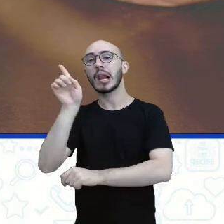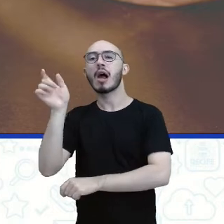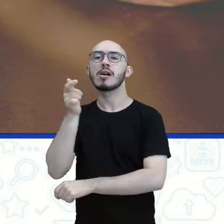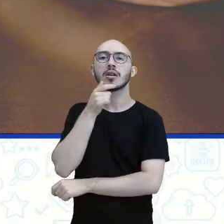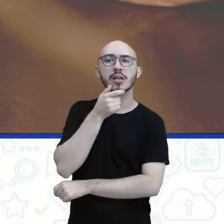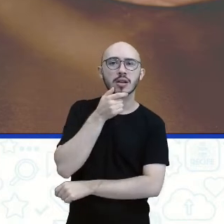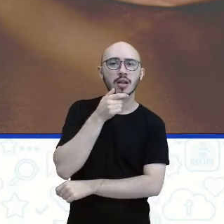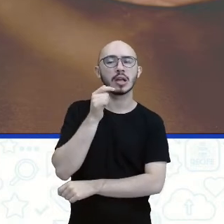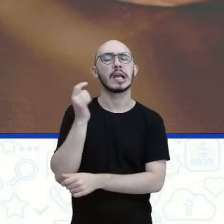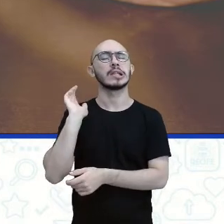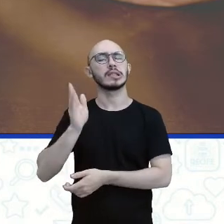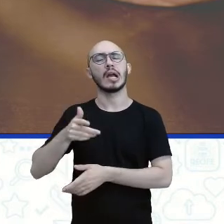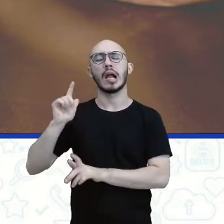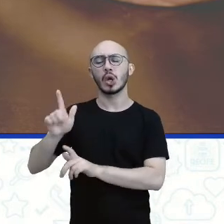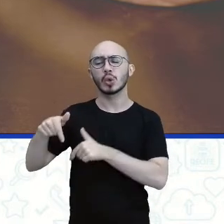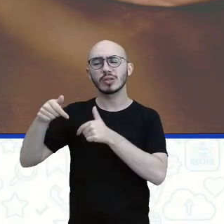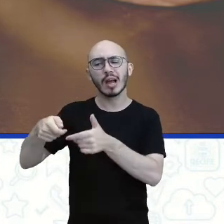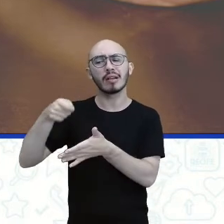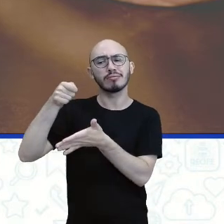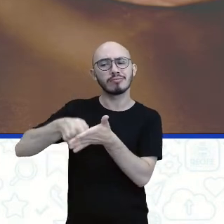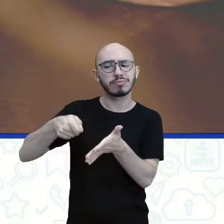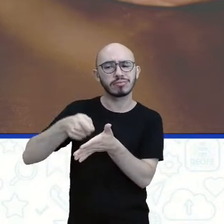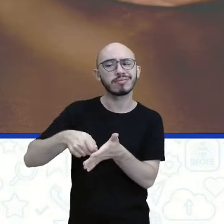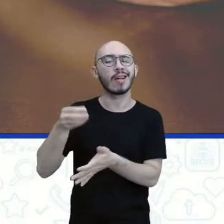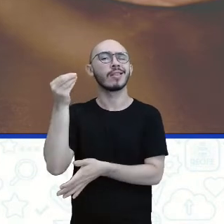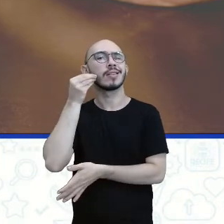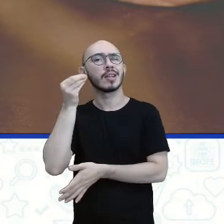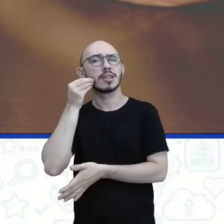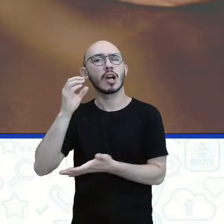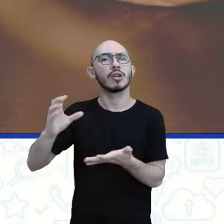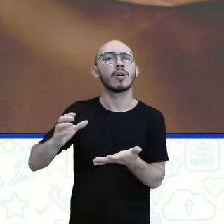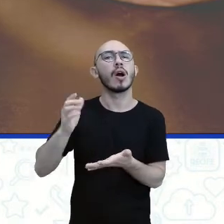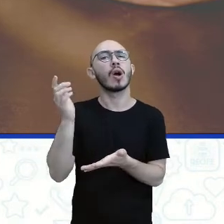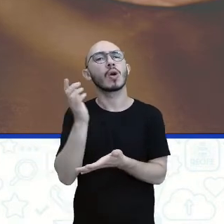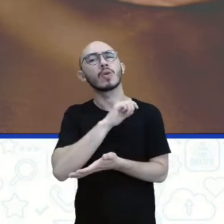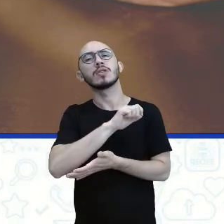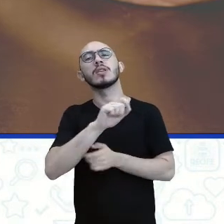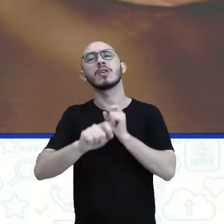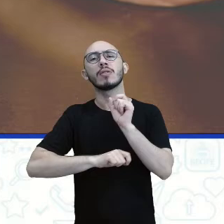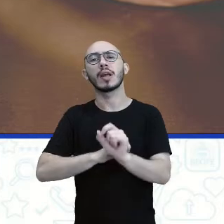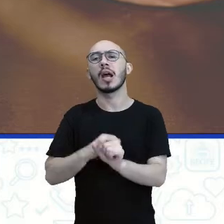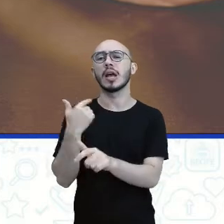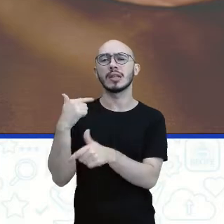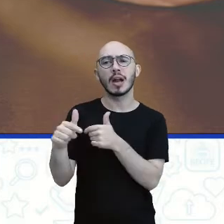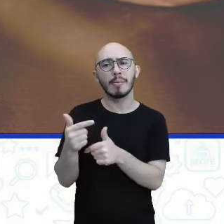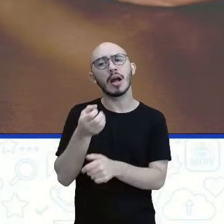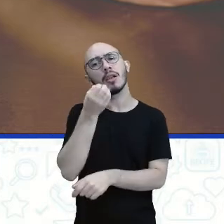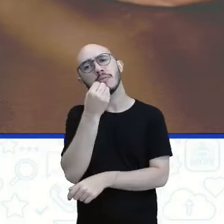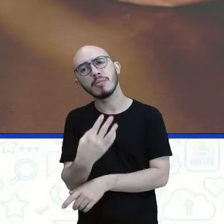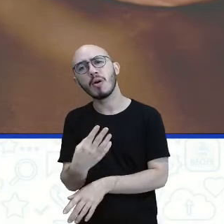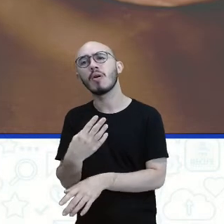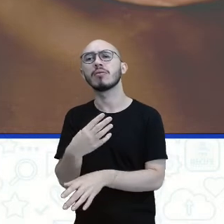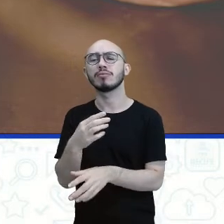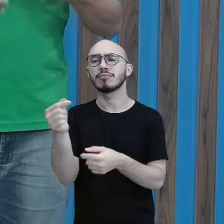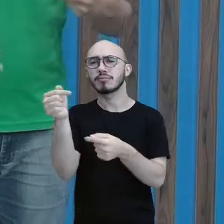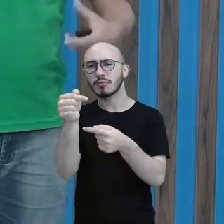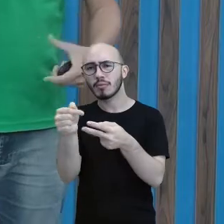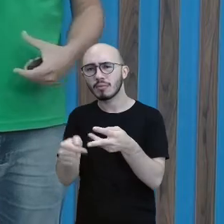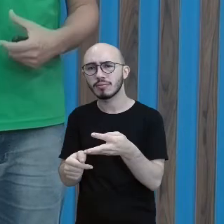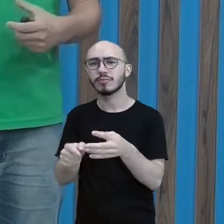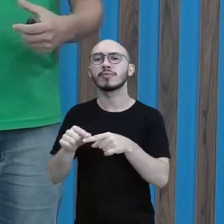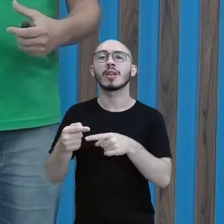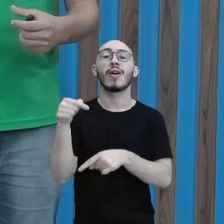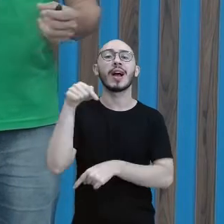ali, né, brigando, né, tentando conseguir melhores condições de trabalho, aquela condição de exploração que no Brasil só vai